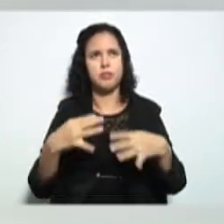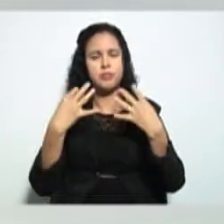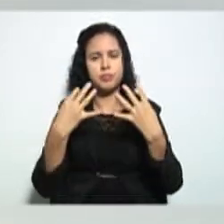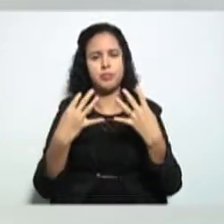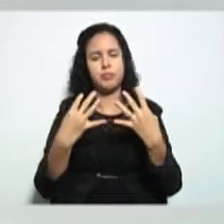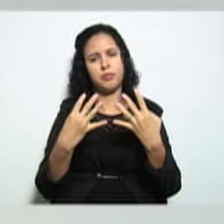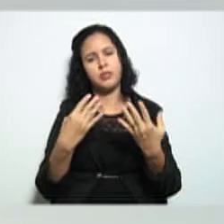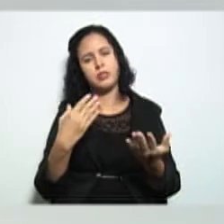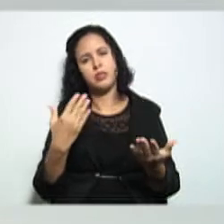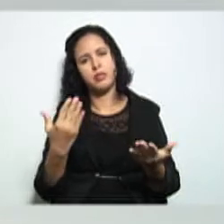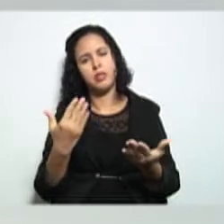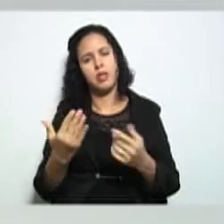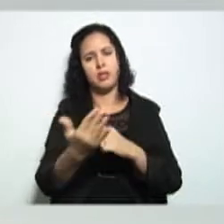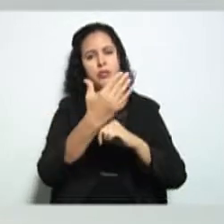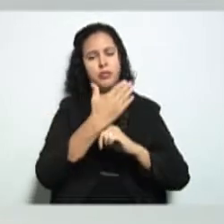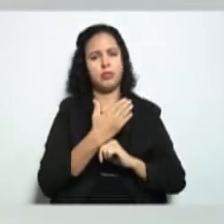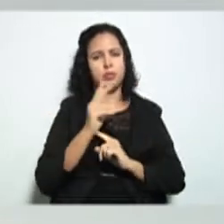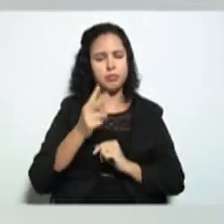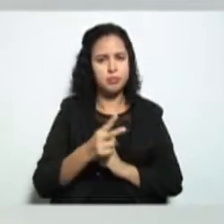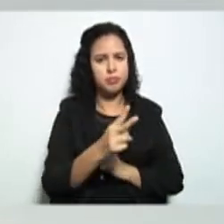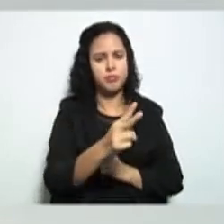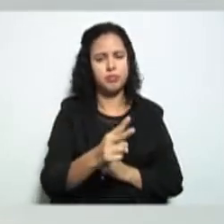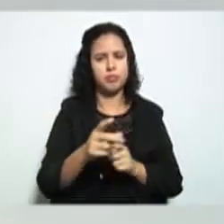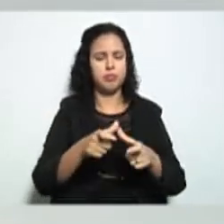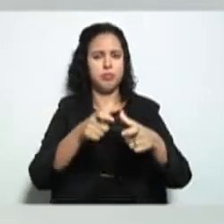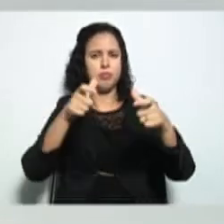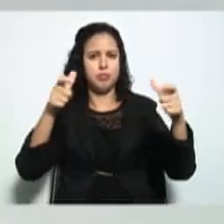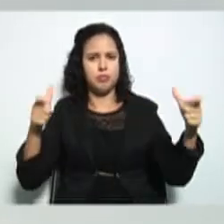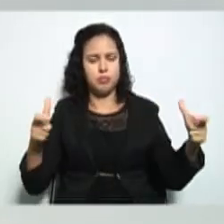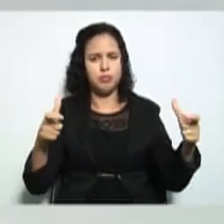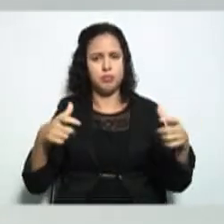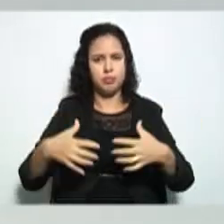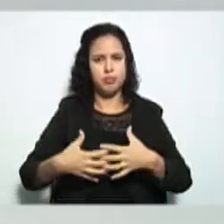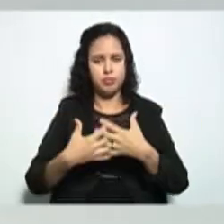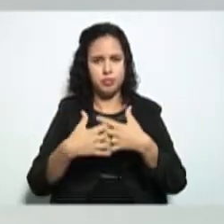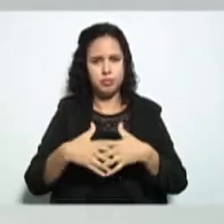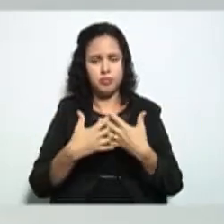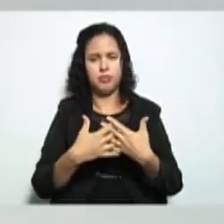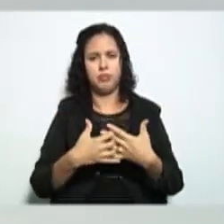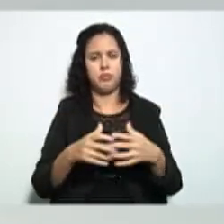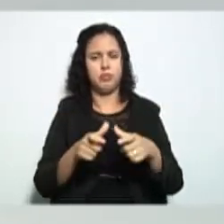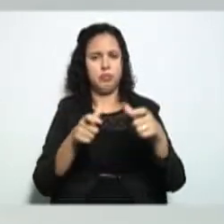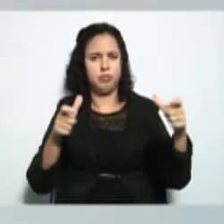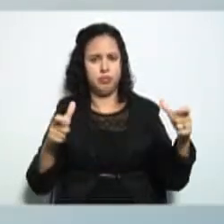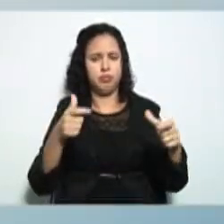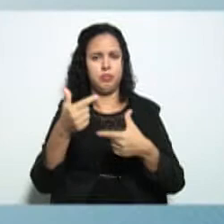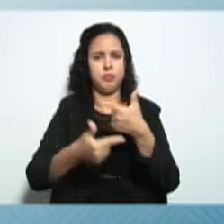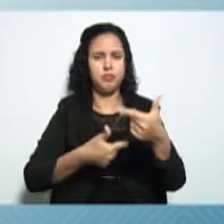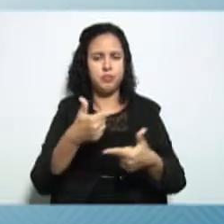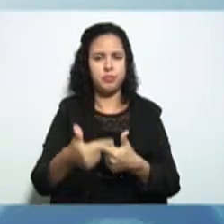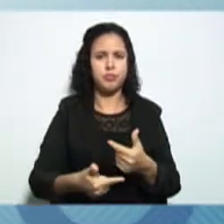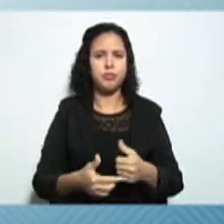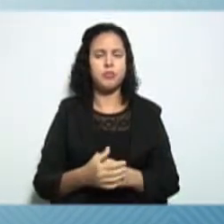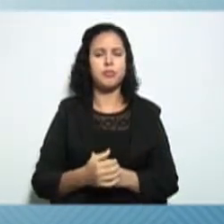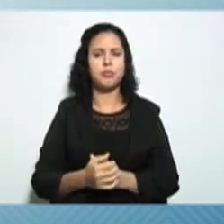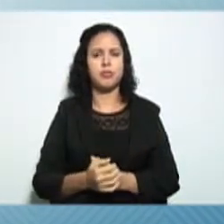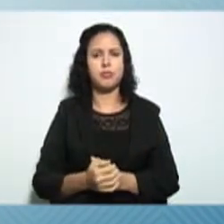com o apoio de vocês para continuarmos ampliando o nosso Instituto Federal e consolidando as nossas ações.